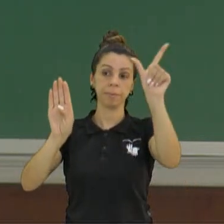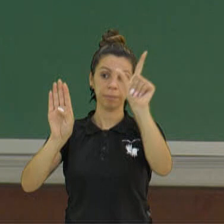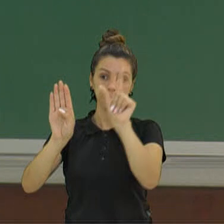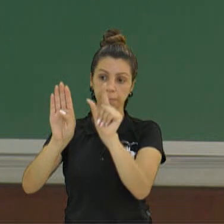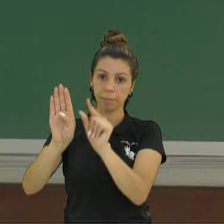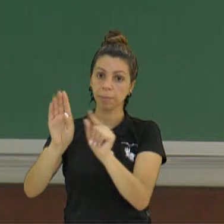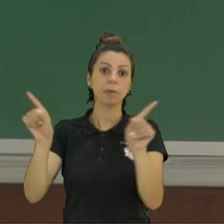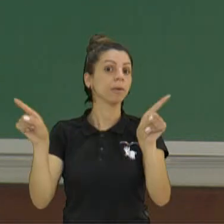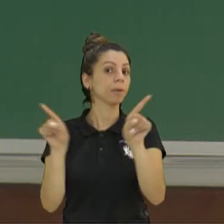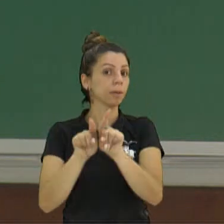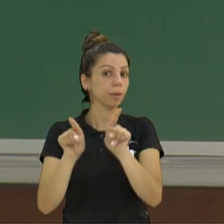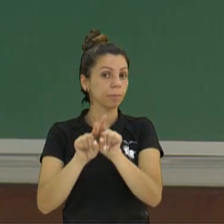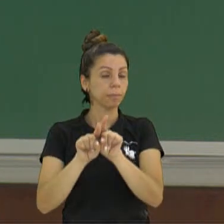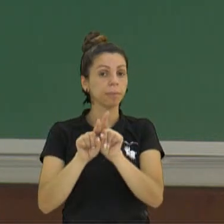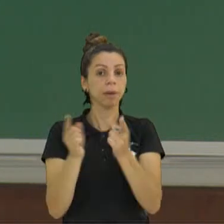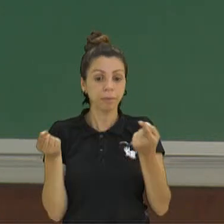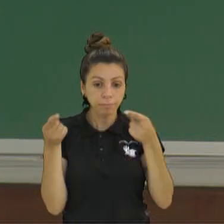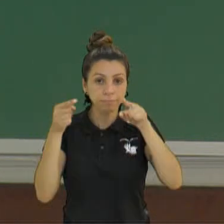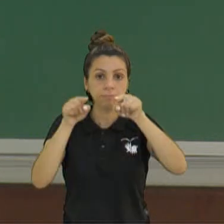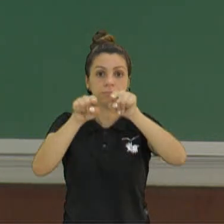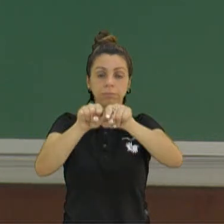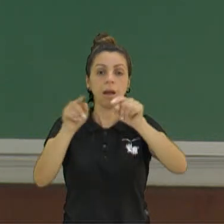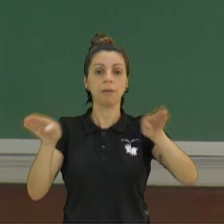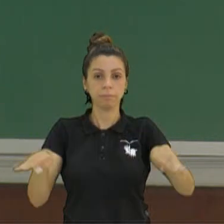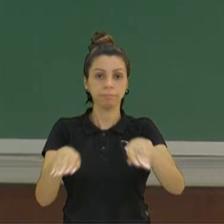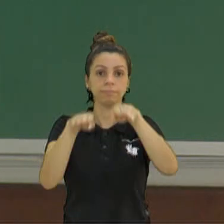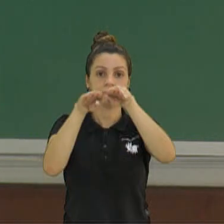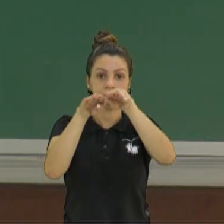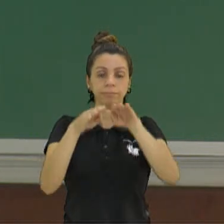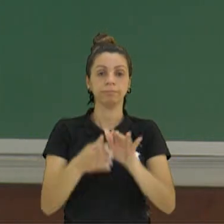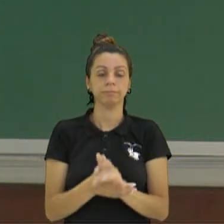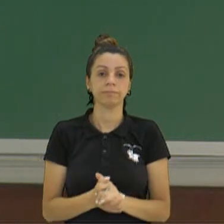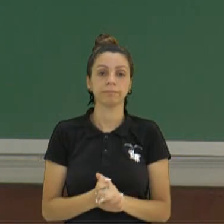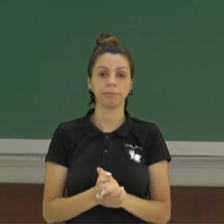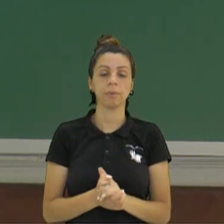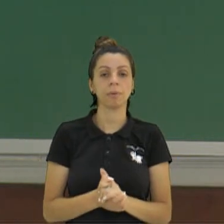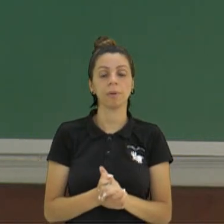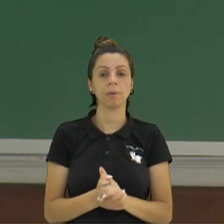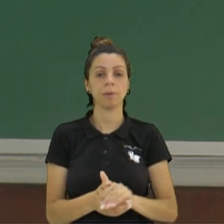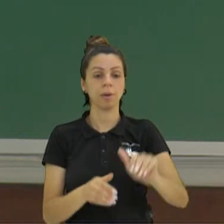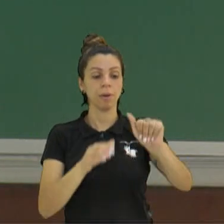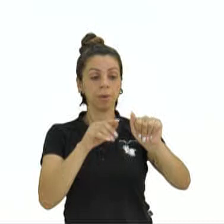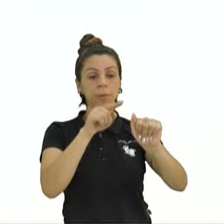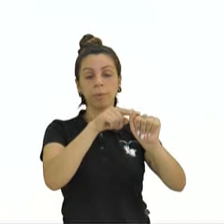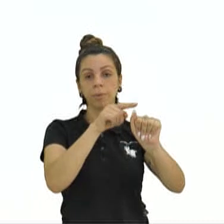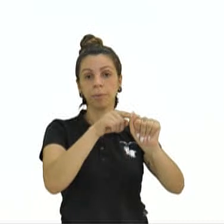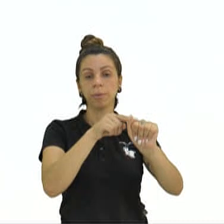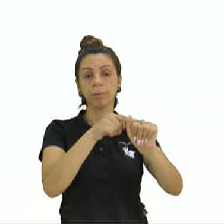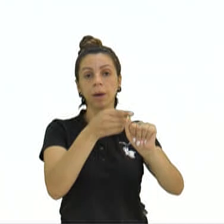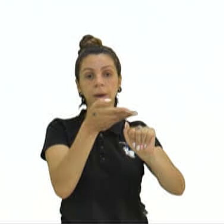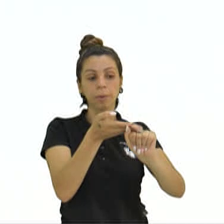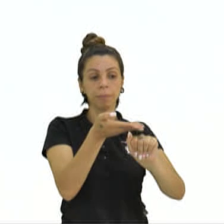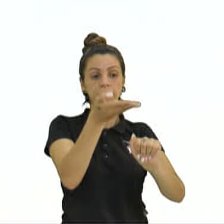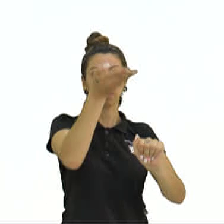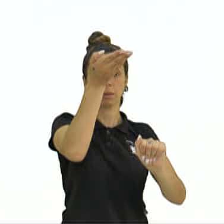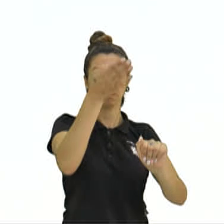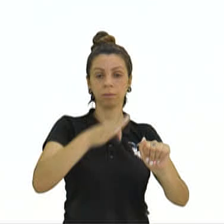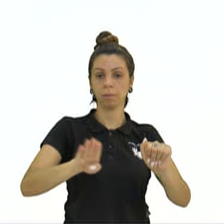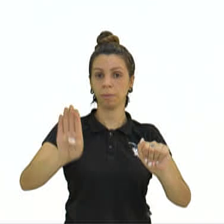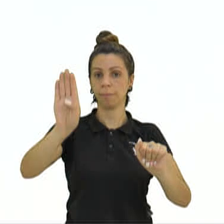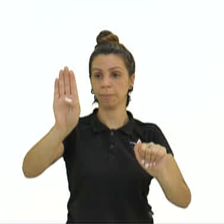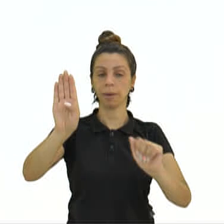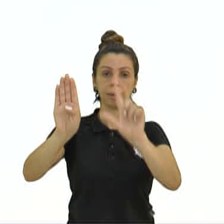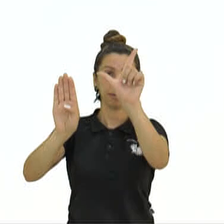serão diretamente proporcionais, certo? Se A aumentando ocasiona a diminuição de B, as grandezas